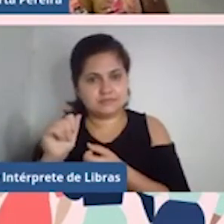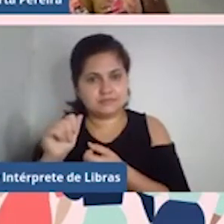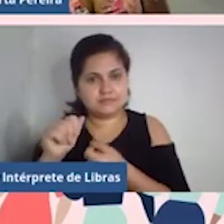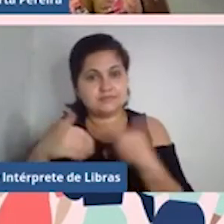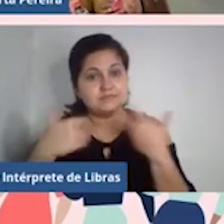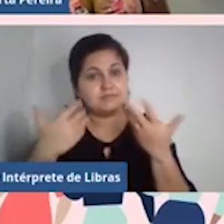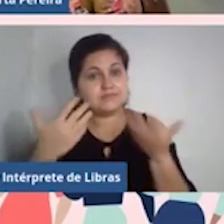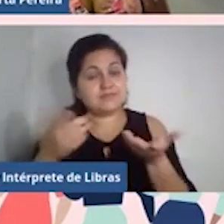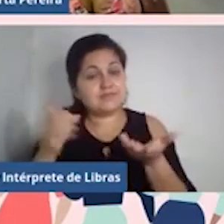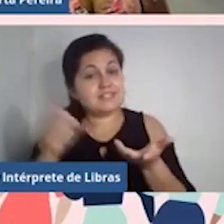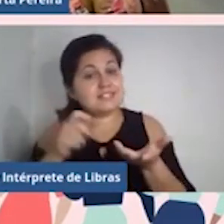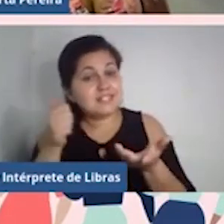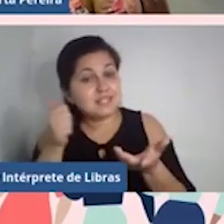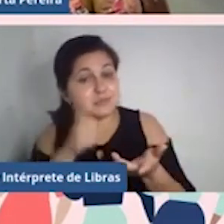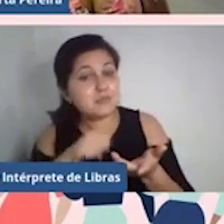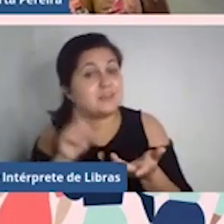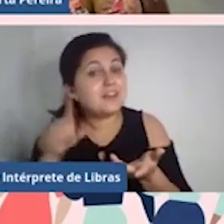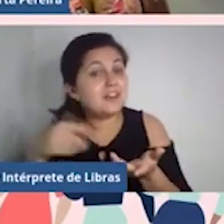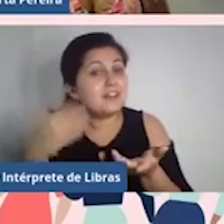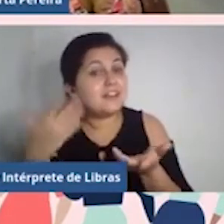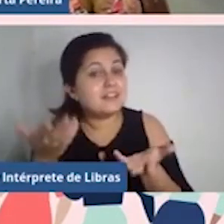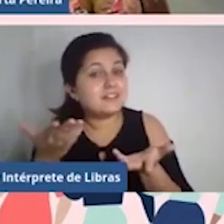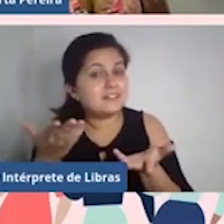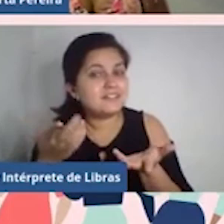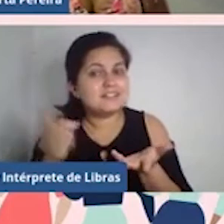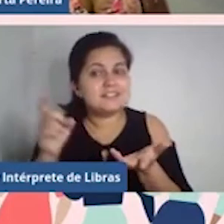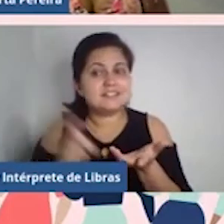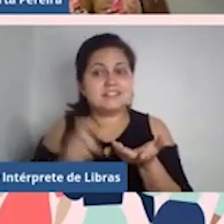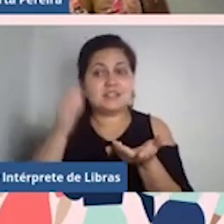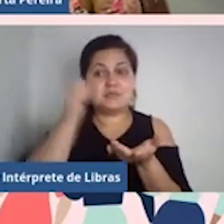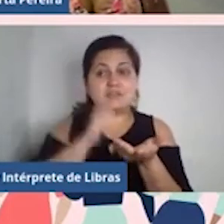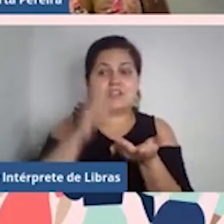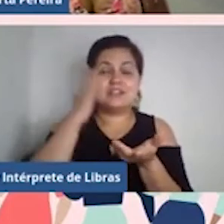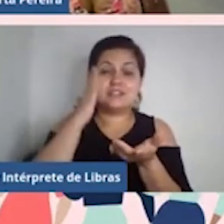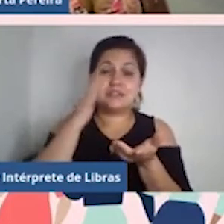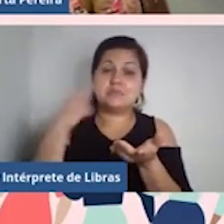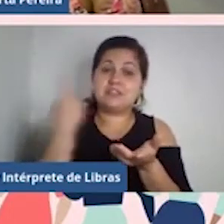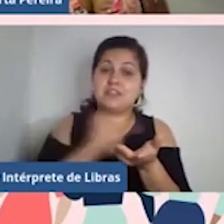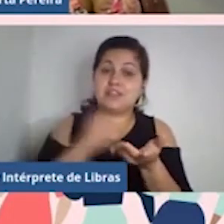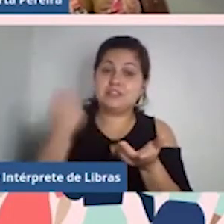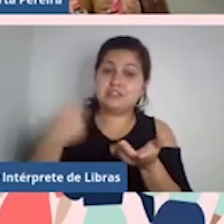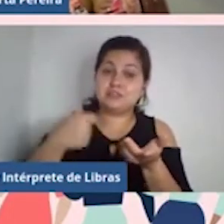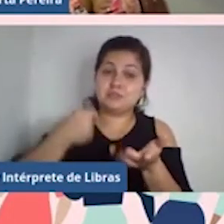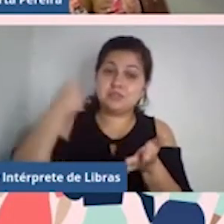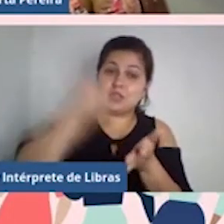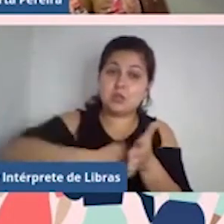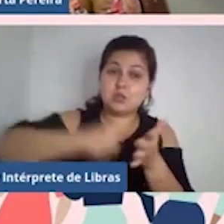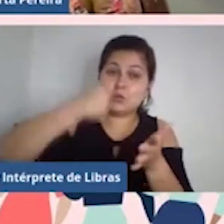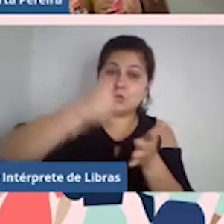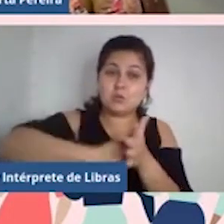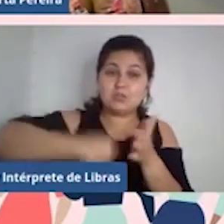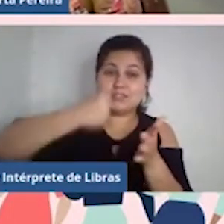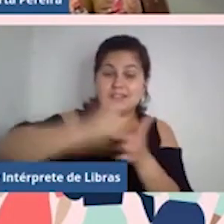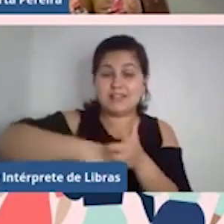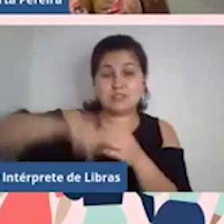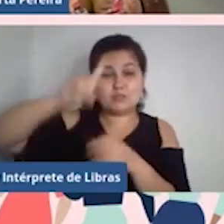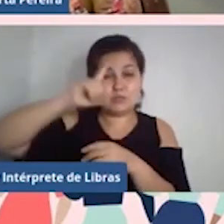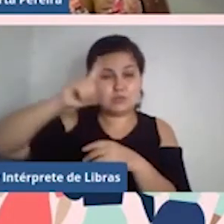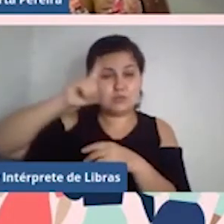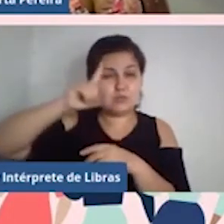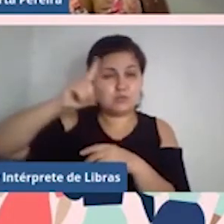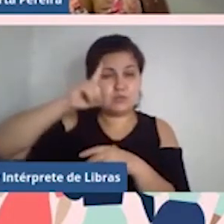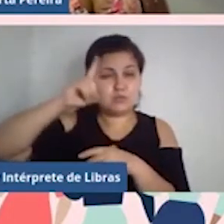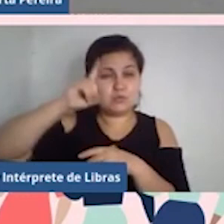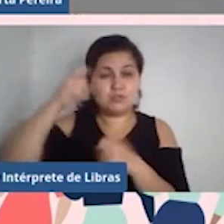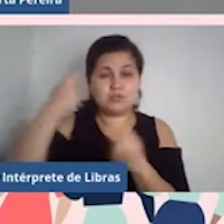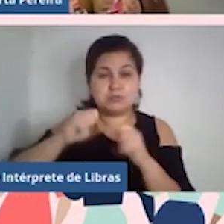ser mulher é? Ser mulher é saber que a gente tem que lutar todos os dias, né? Que tem que